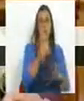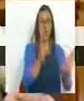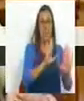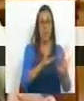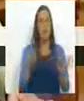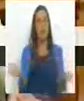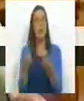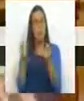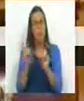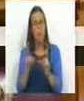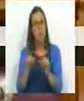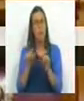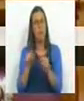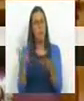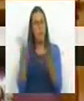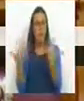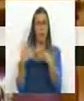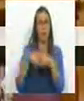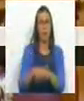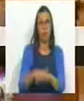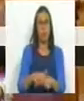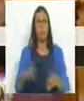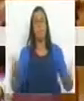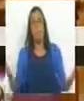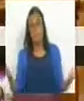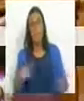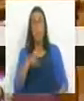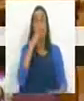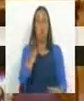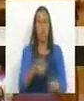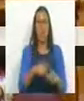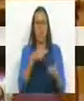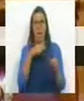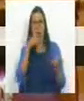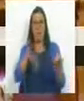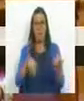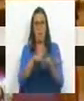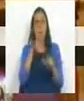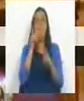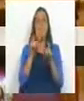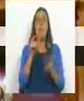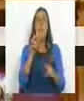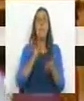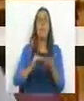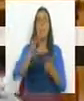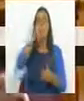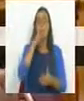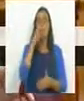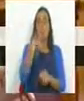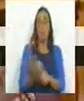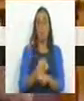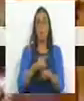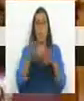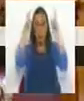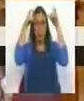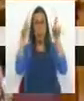contrário, que se promova a sua inserção. Aliás, quando eu digo diabolizar, digo, aliás, palavras pelo Secretário de Estado do Emprego,